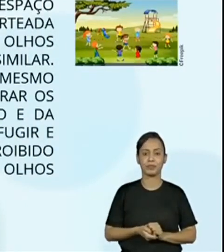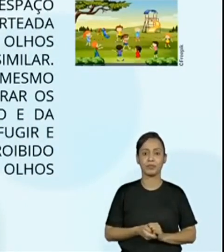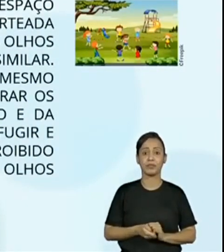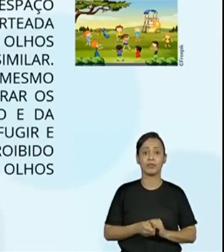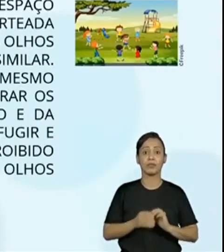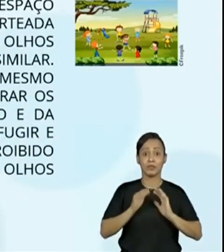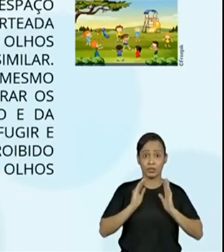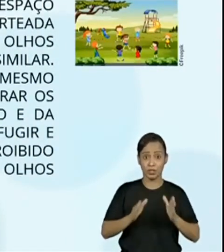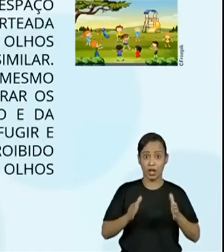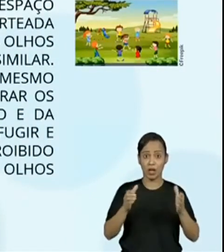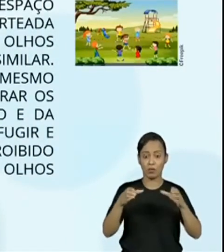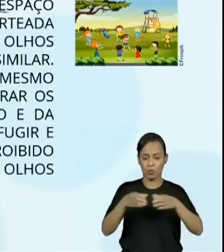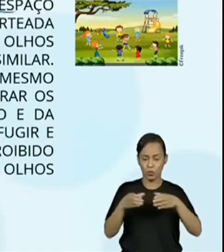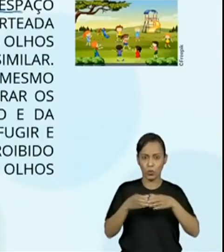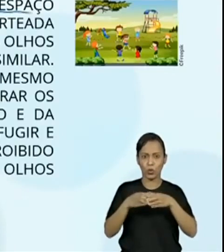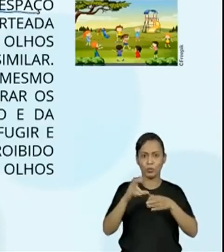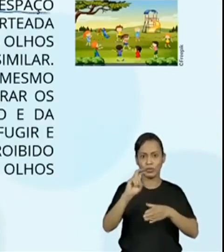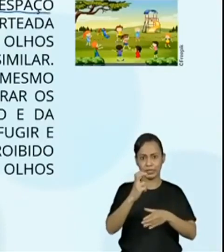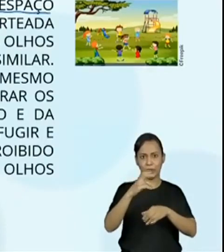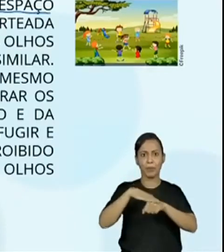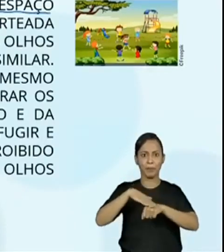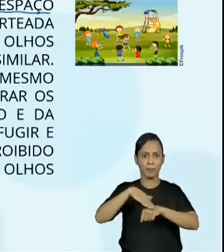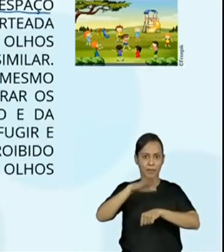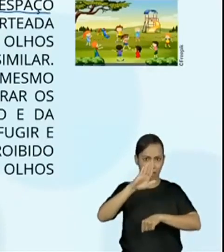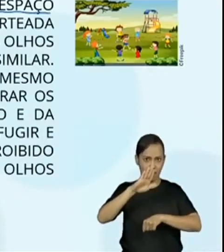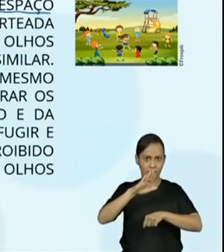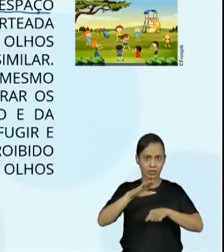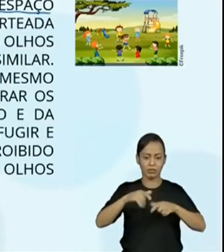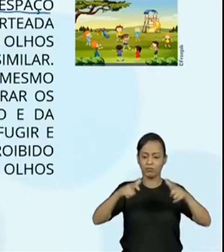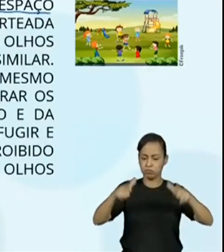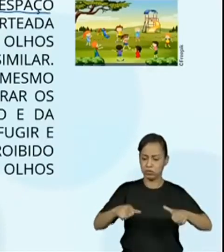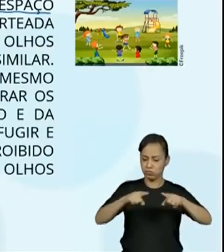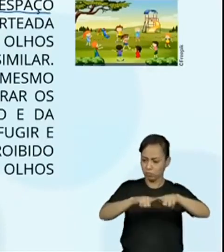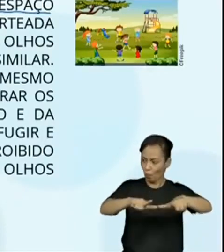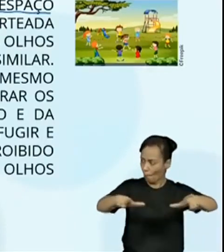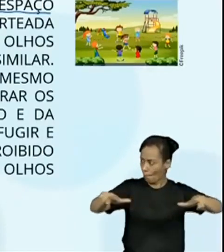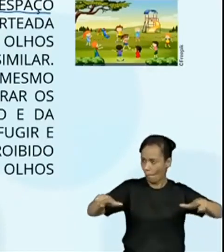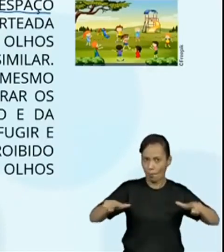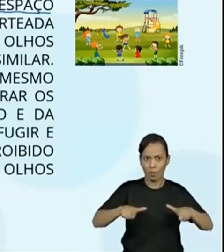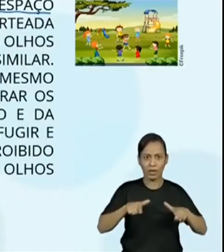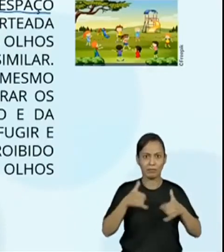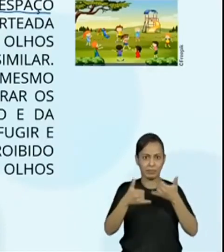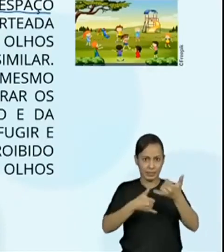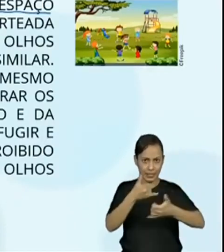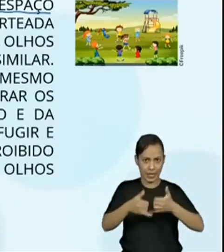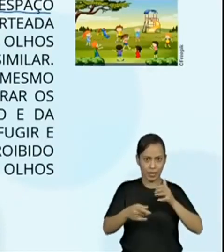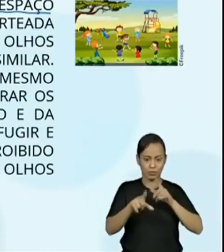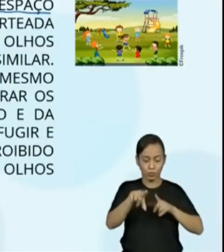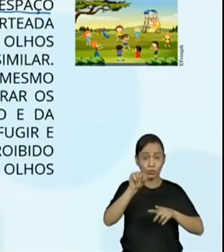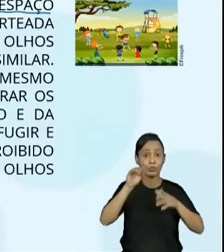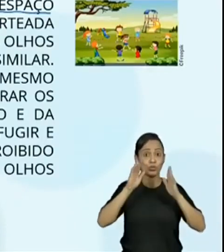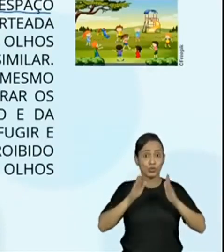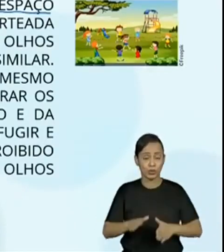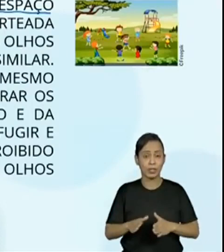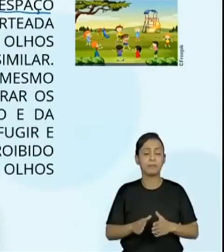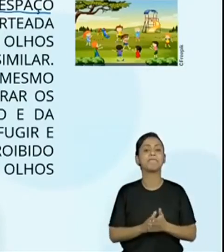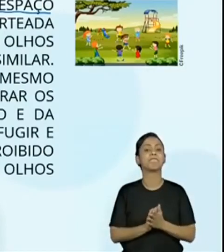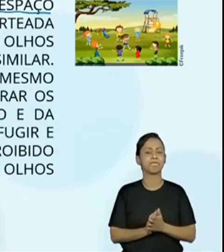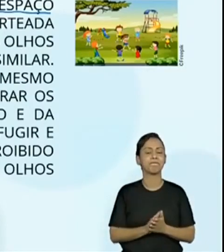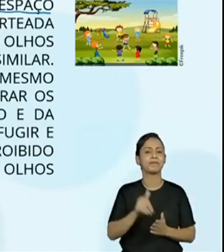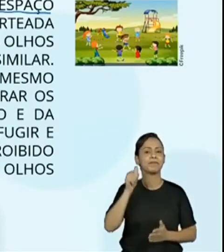Depois de determinado o espaço para a brincadeira,